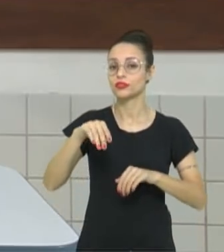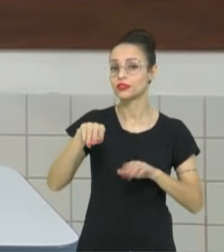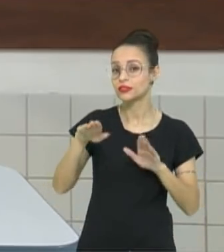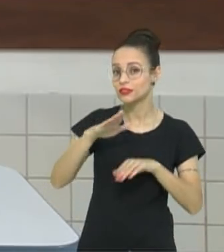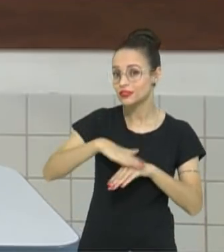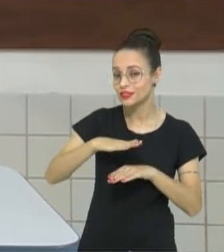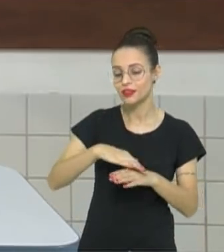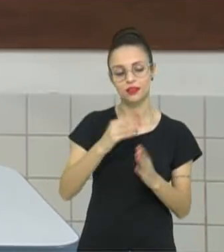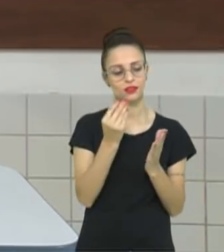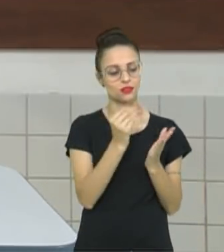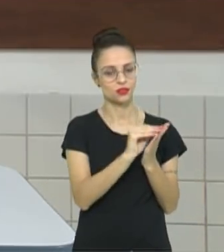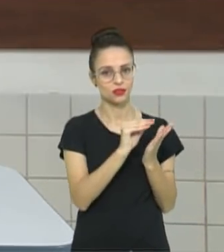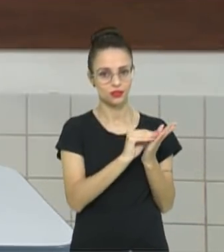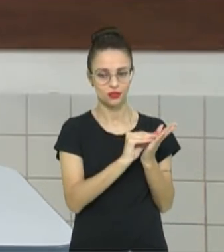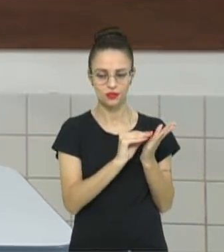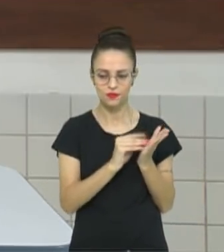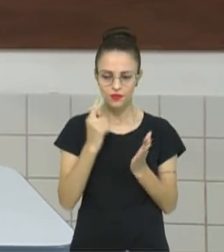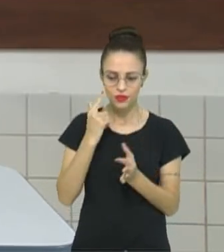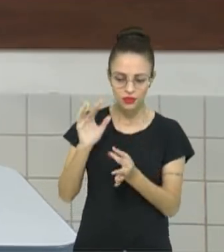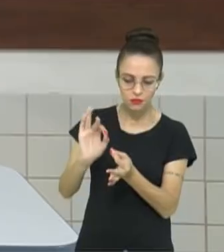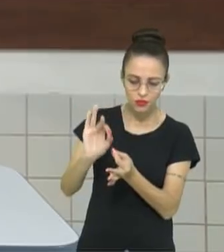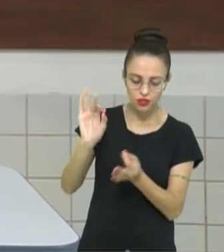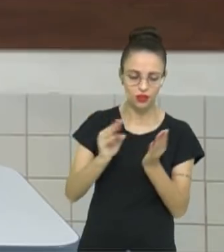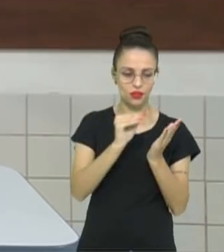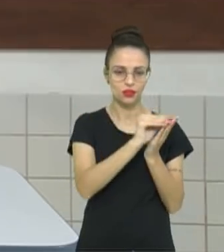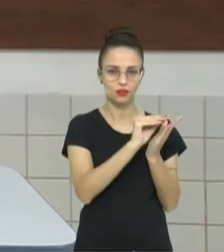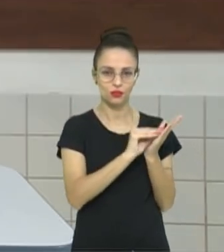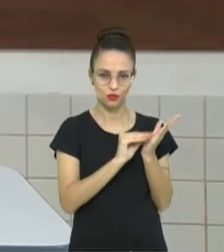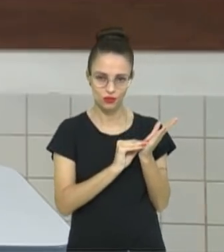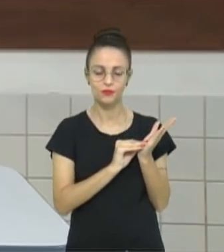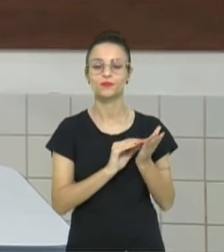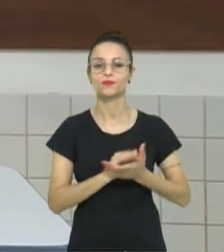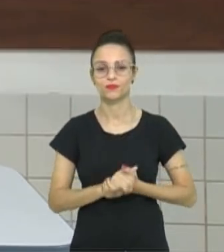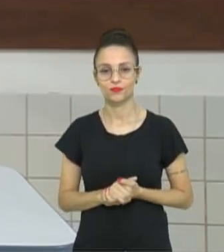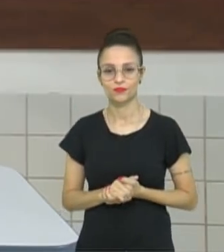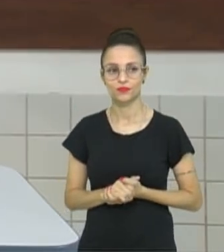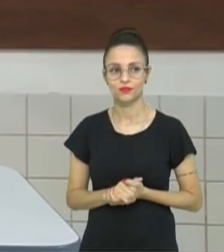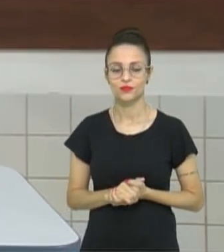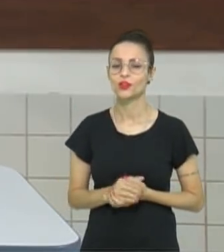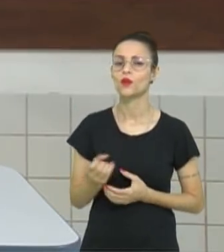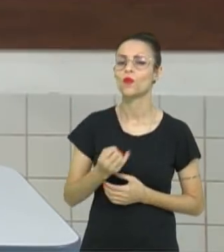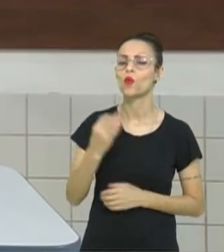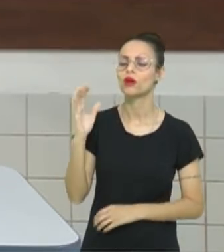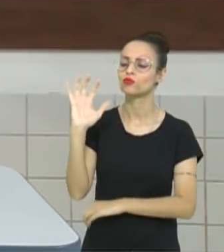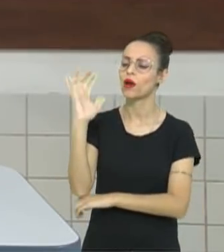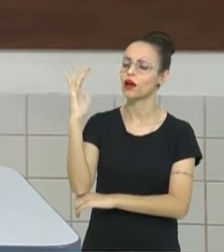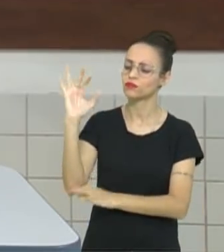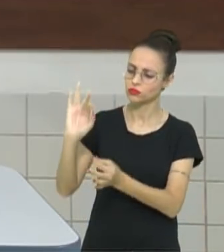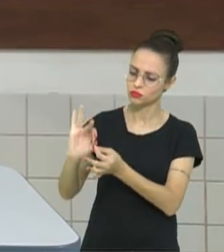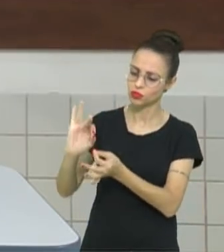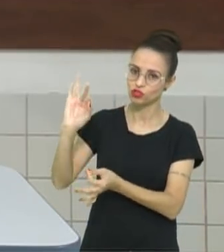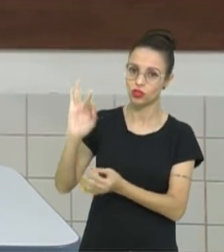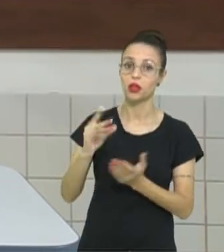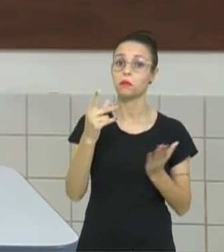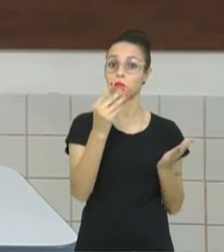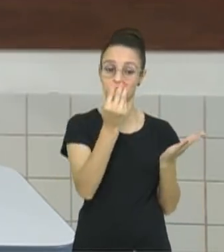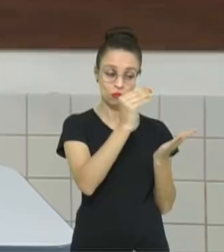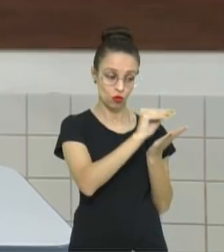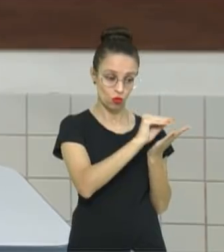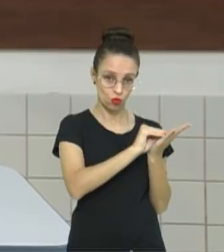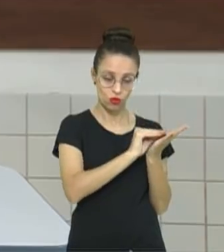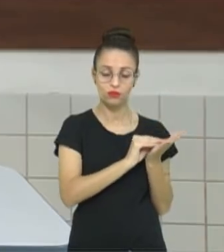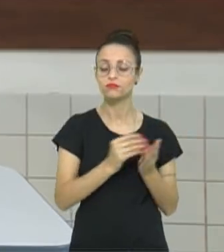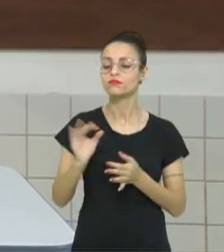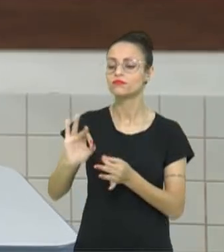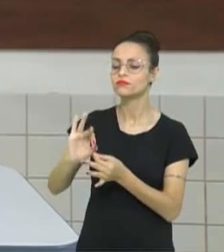anotando esses valores que você está retirando aí da sua maquete. Quanto mediu a sua árvore? Coloca lá.